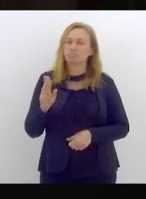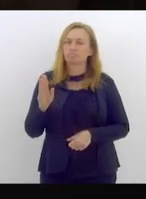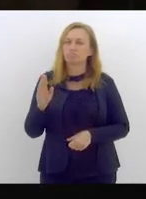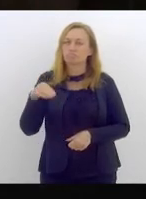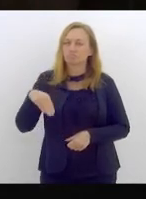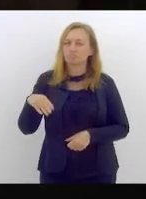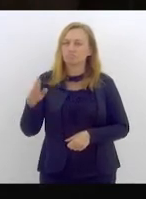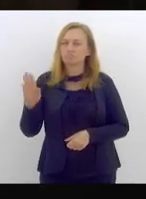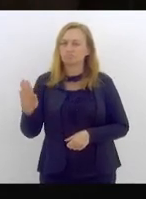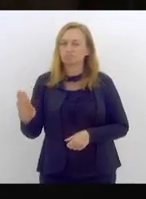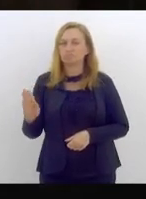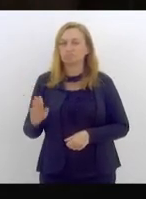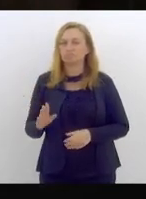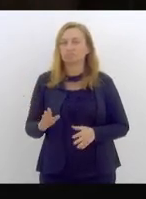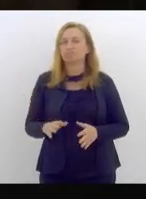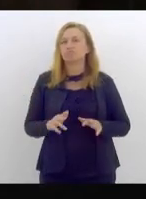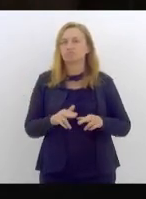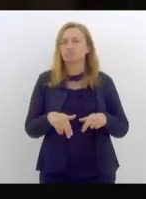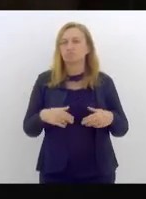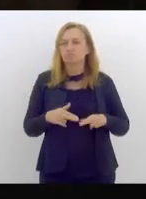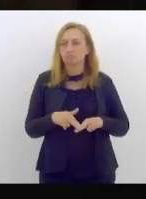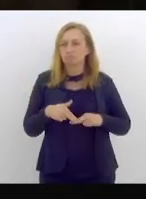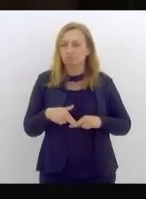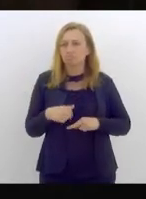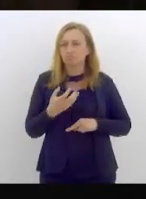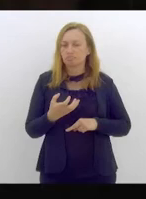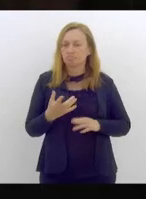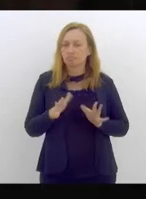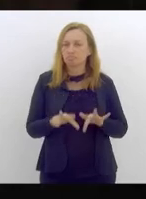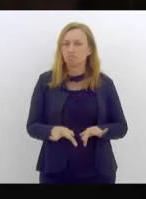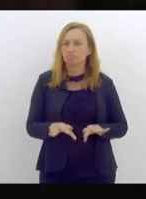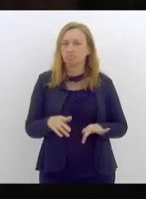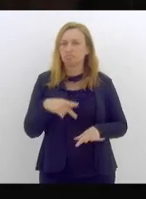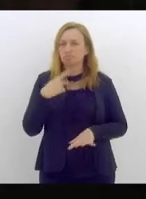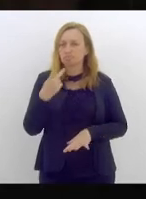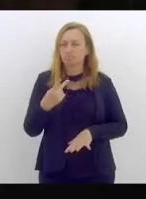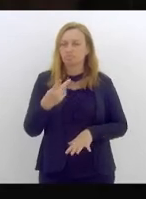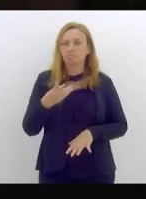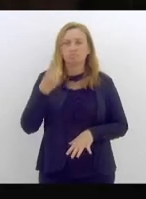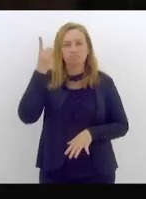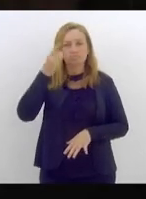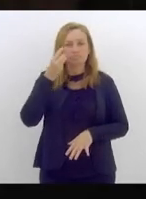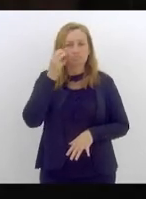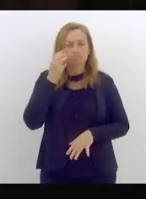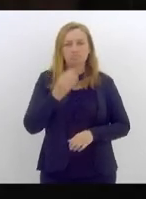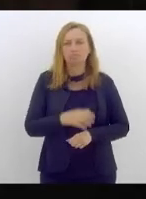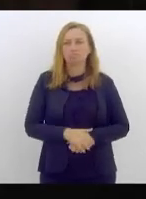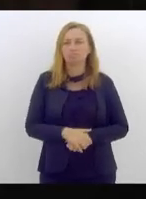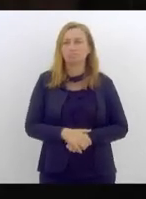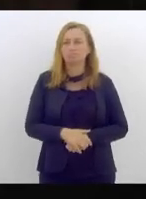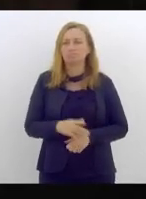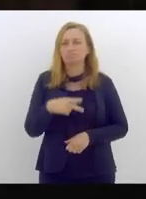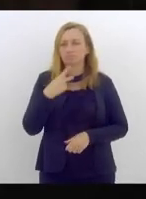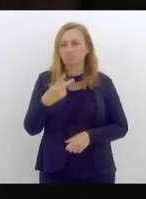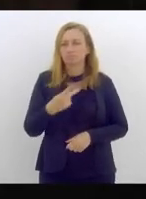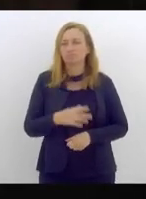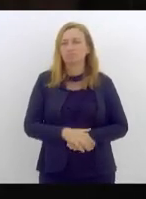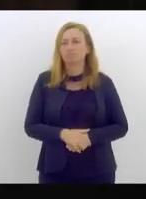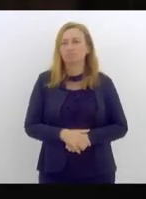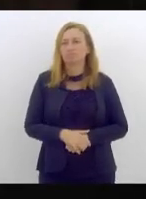Universidade de Brasília portanto eh eu quero encerrar essas palavras não Deputado eh para dizer o